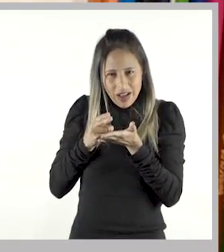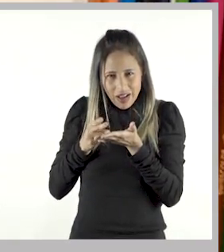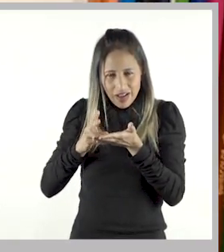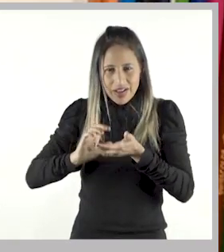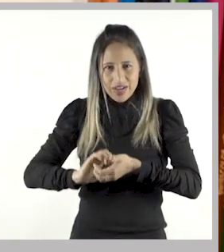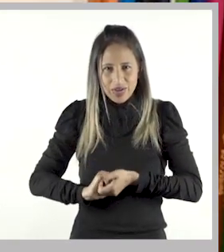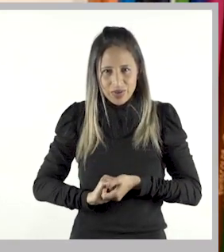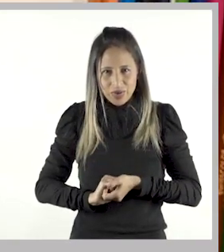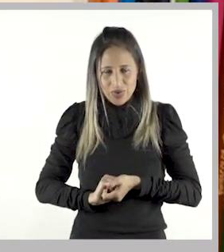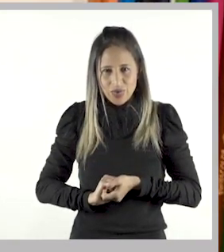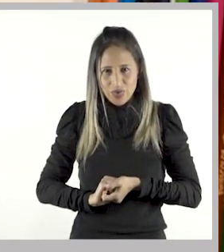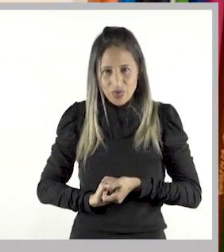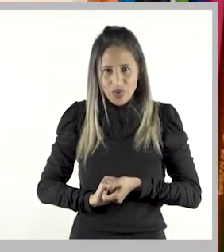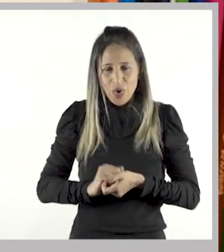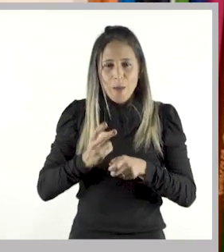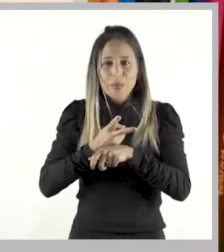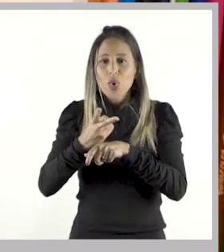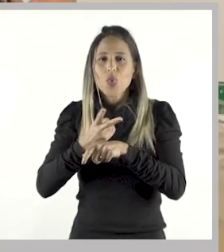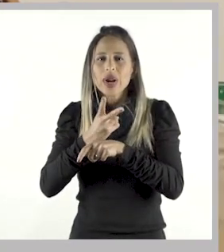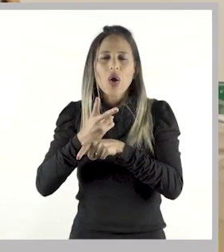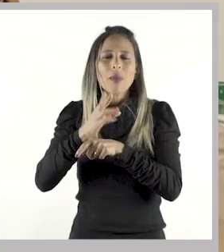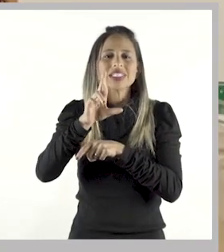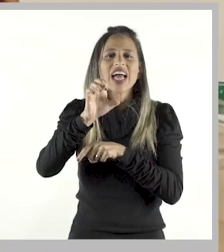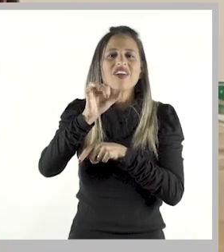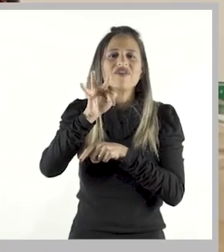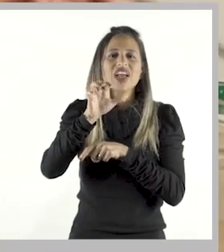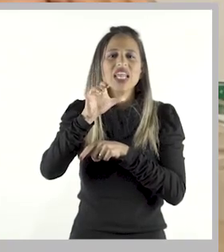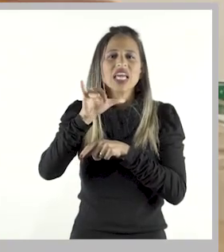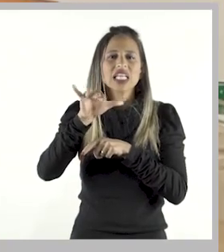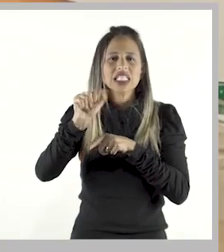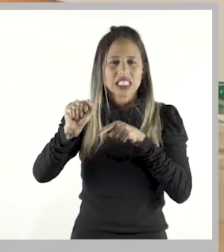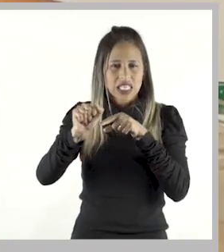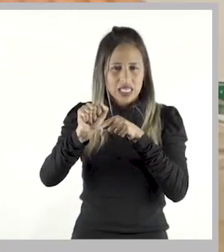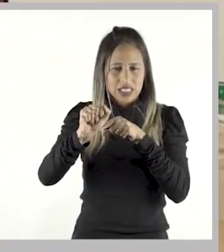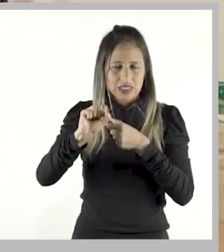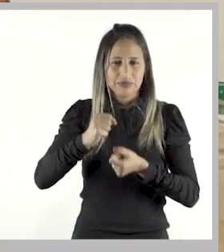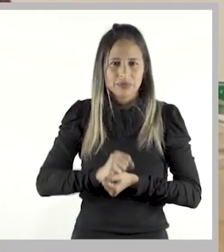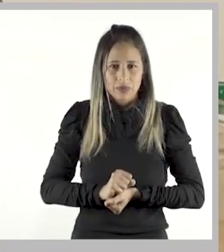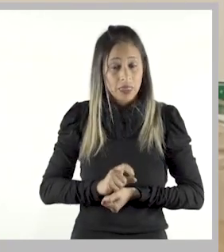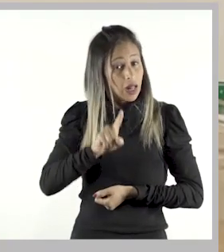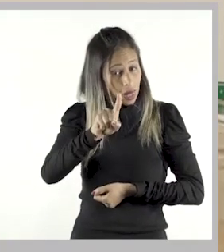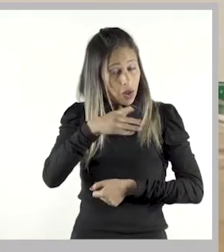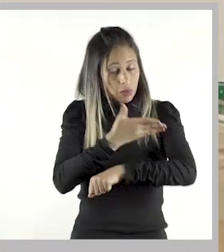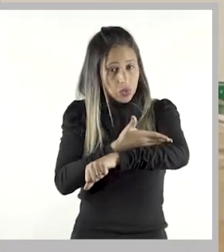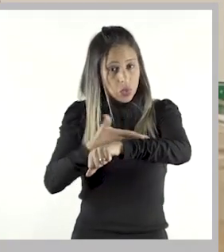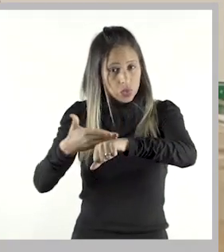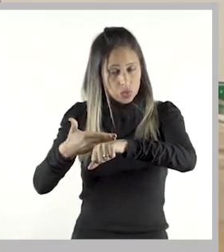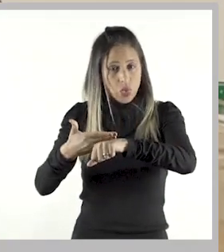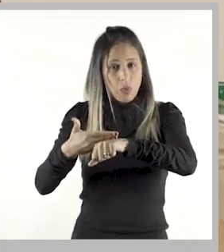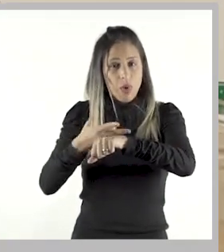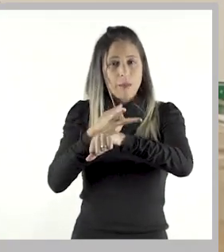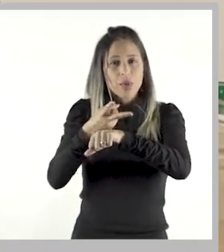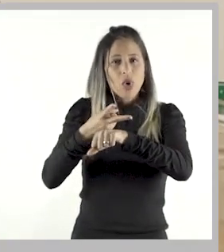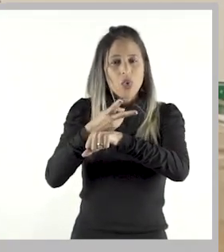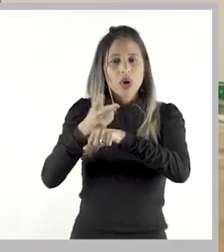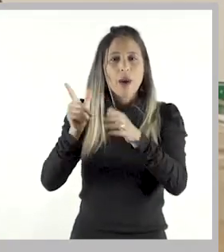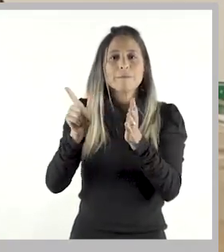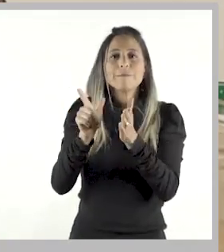algumas referências. Eu costumo procurar referências em próprios livros que me